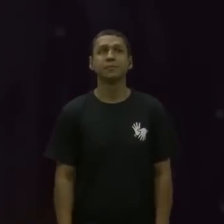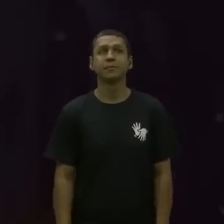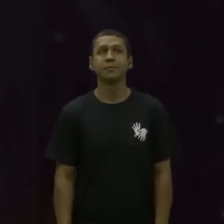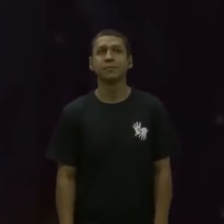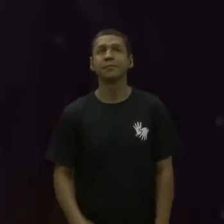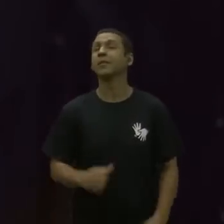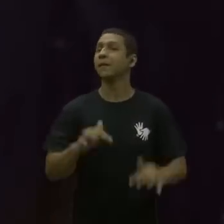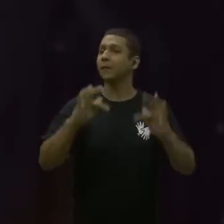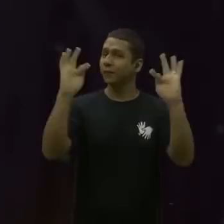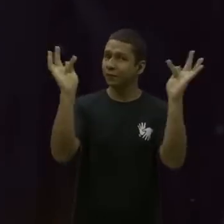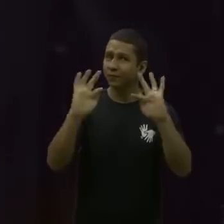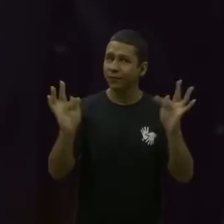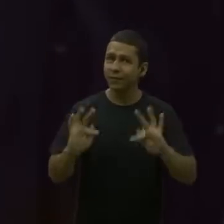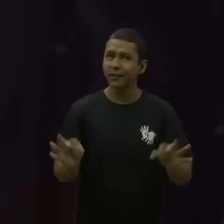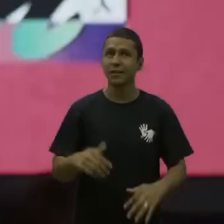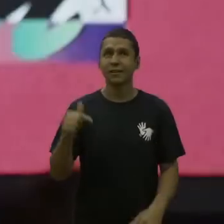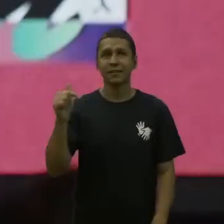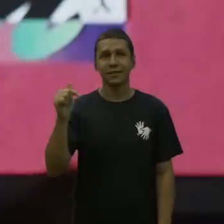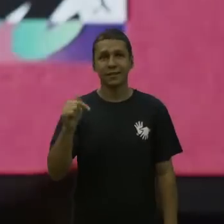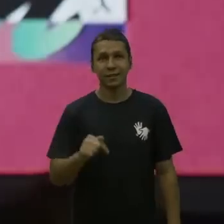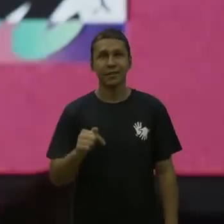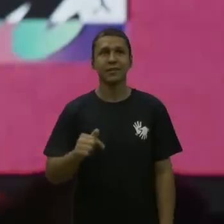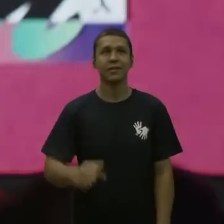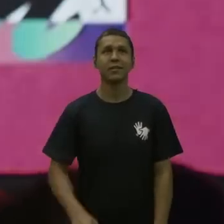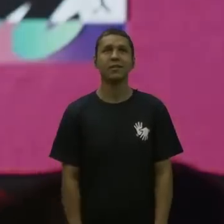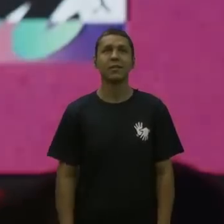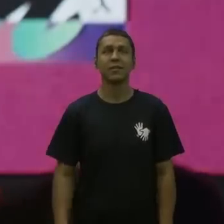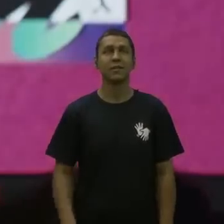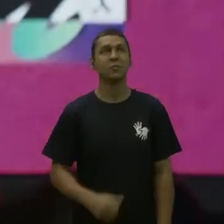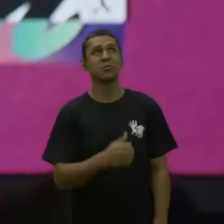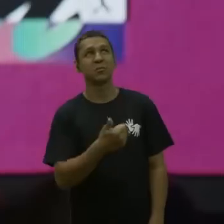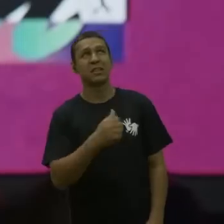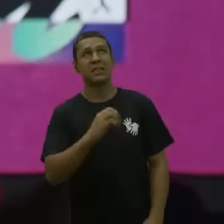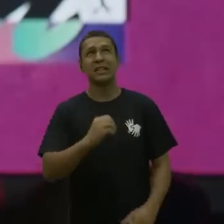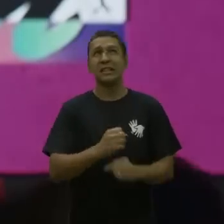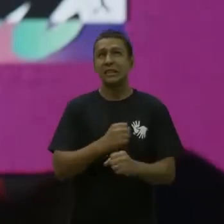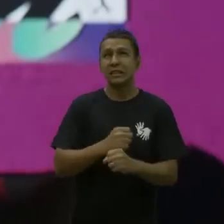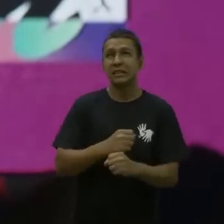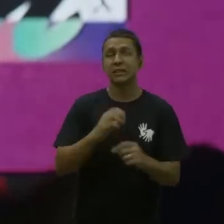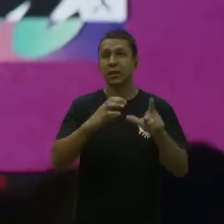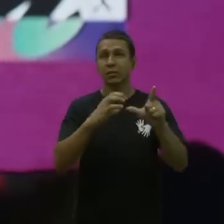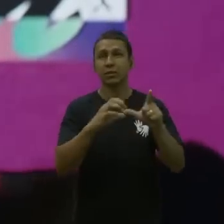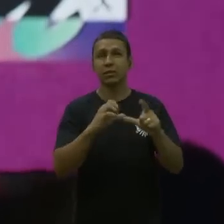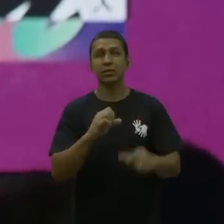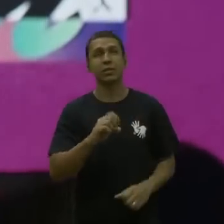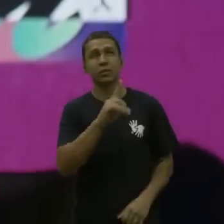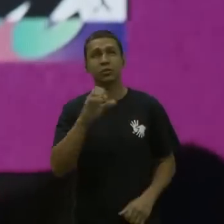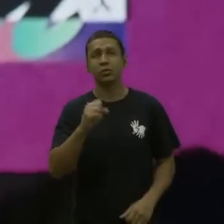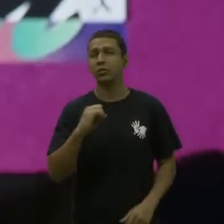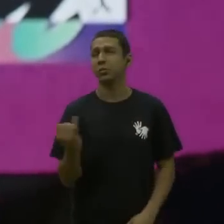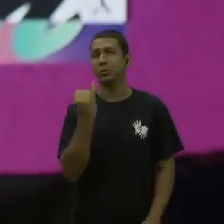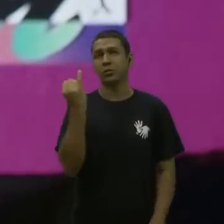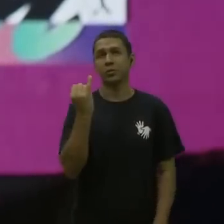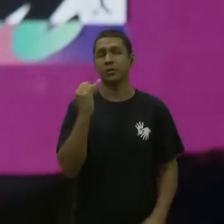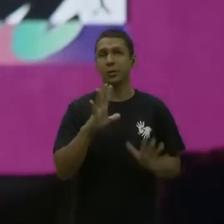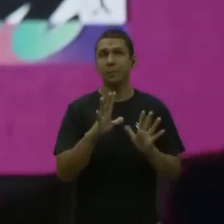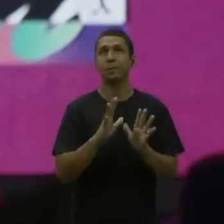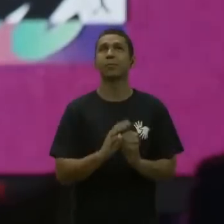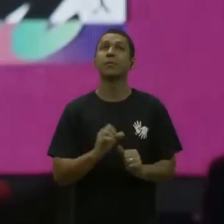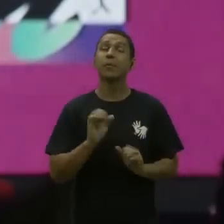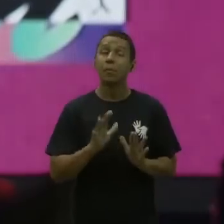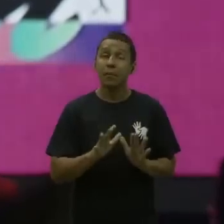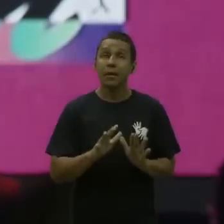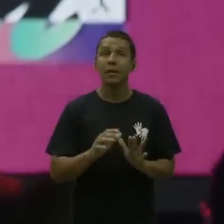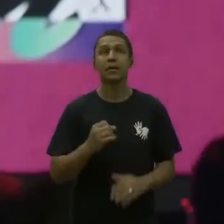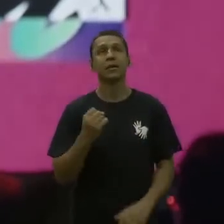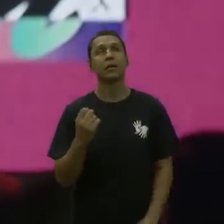Eu estou muito feliz de estar aqui nessa noite. E não é só 10 anos da Lagoinha, não é só um dia importante, mas a primeira vez que eu fui convidada